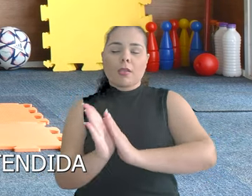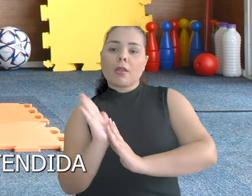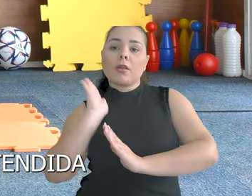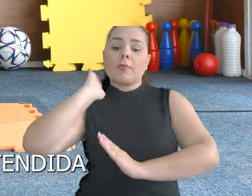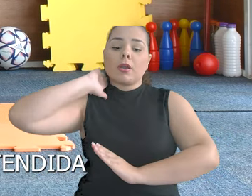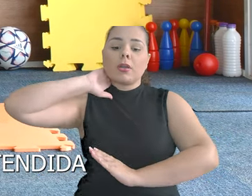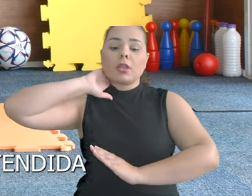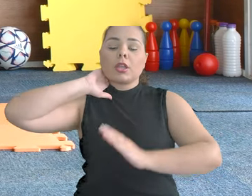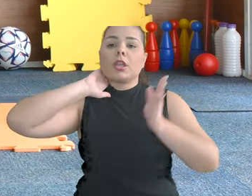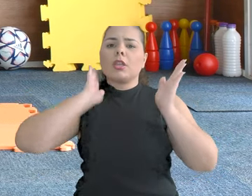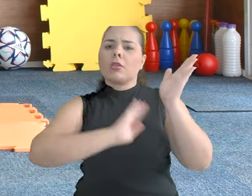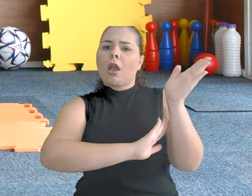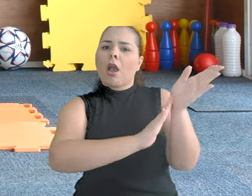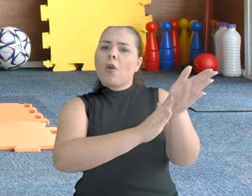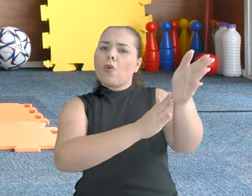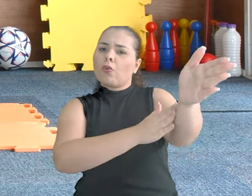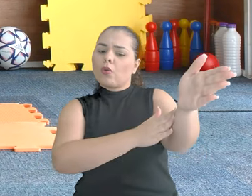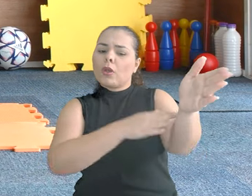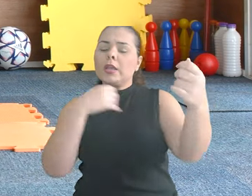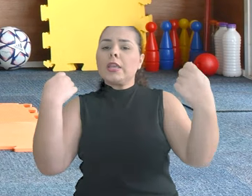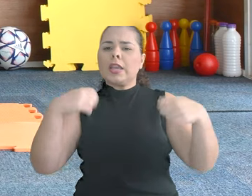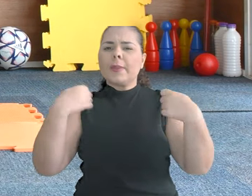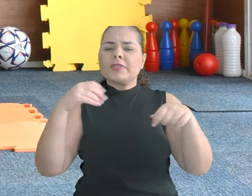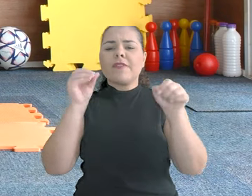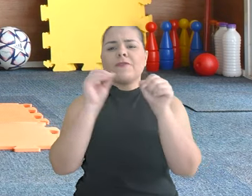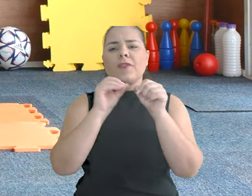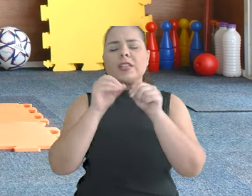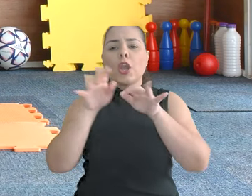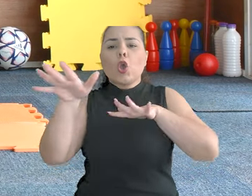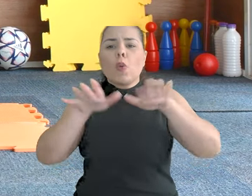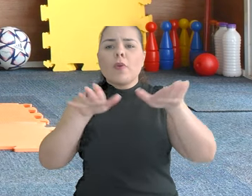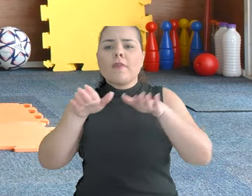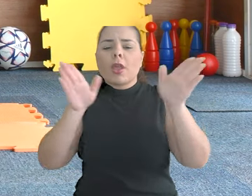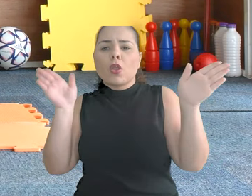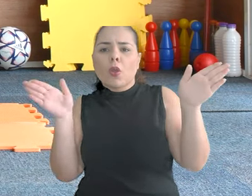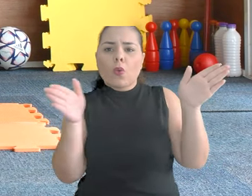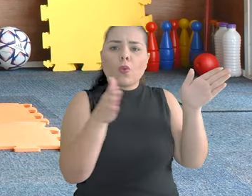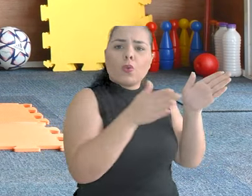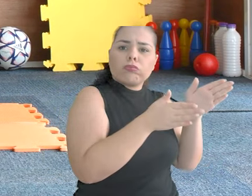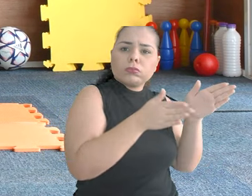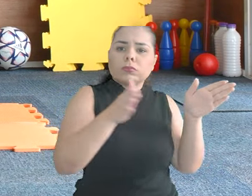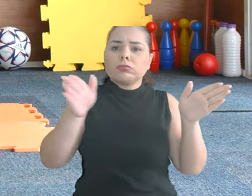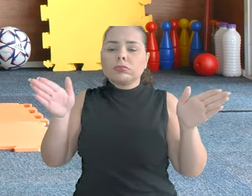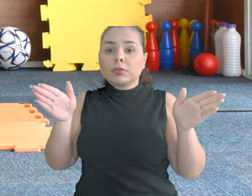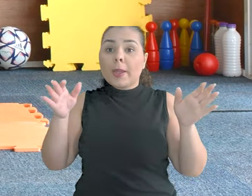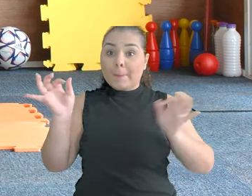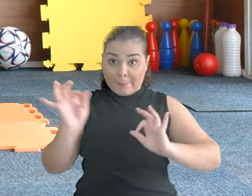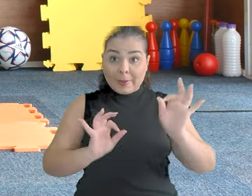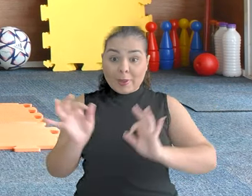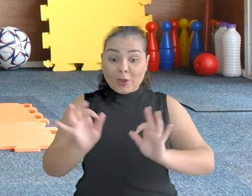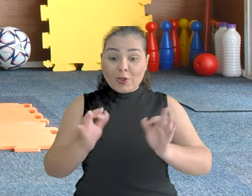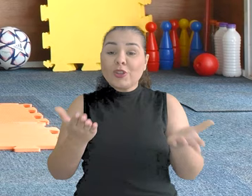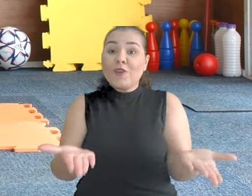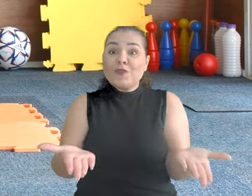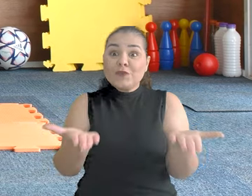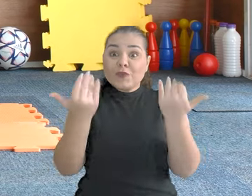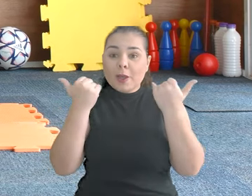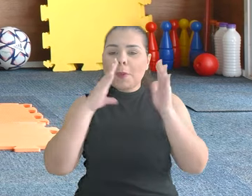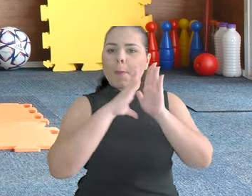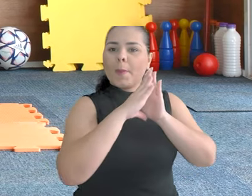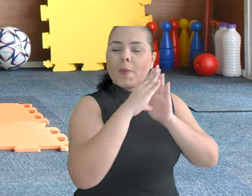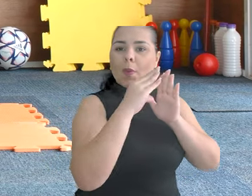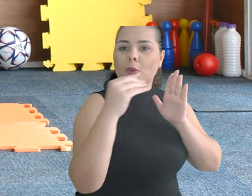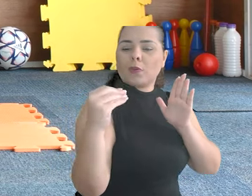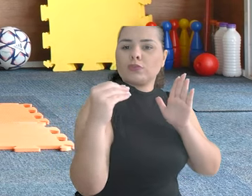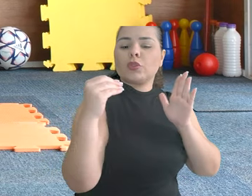pescoço o lado derrotar preparou conversor